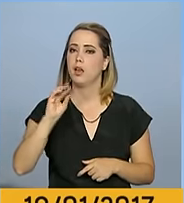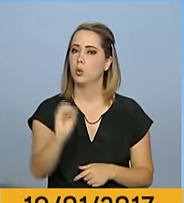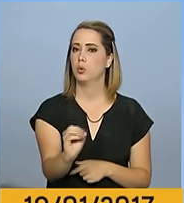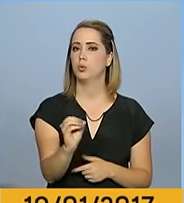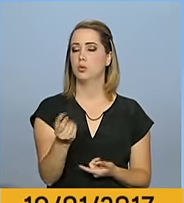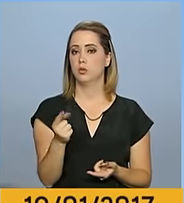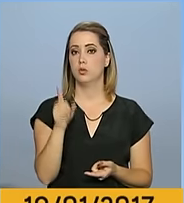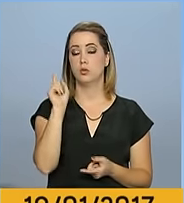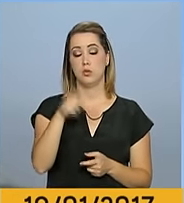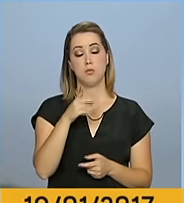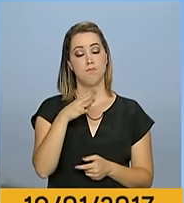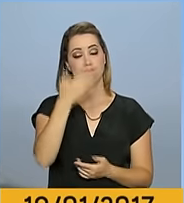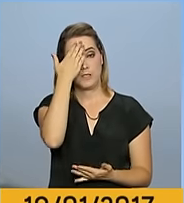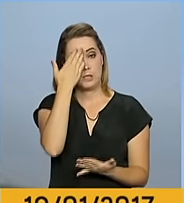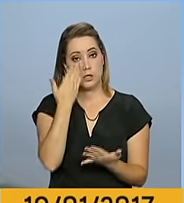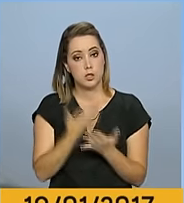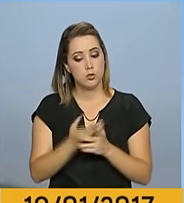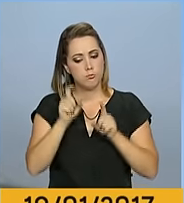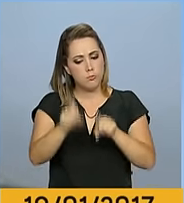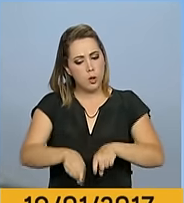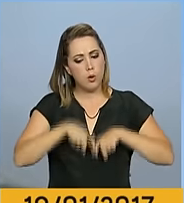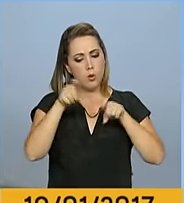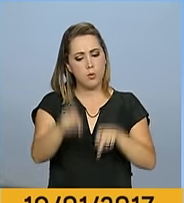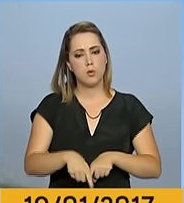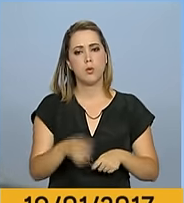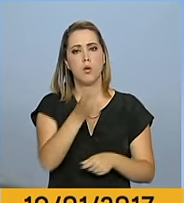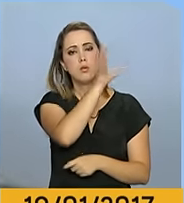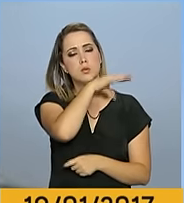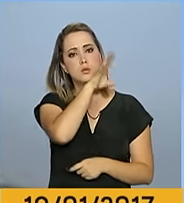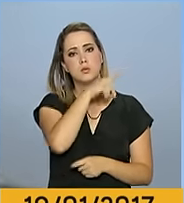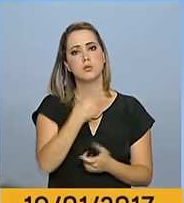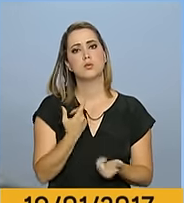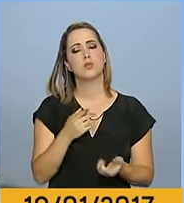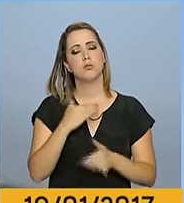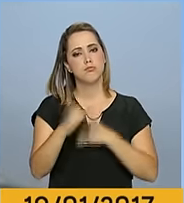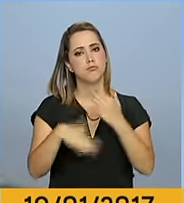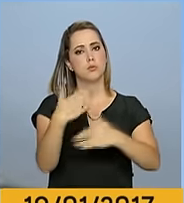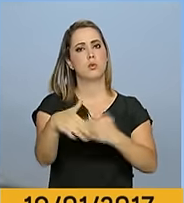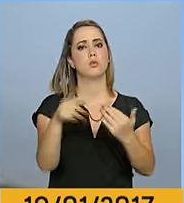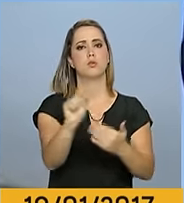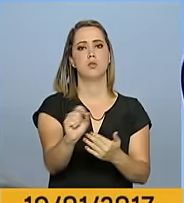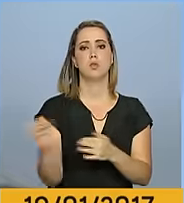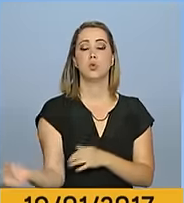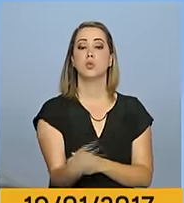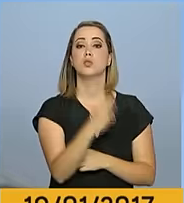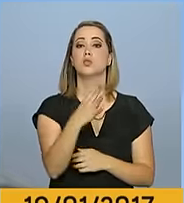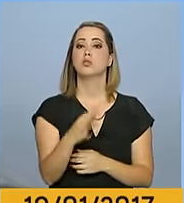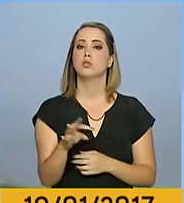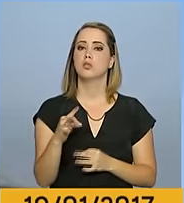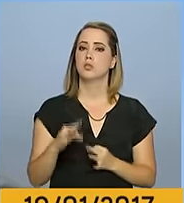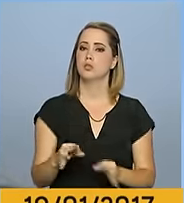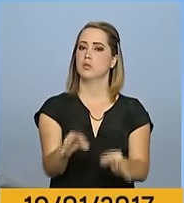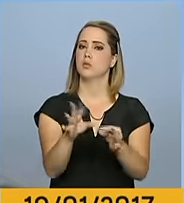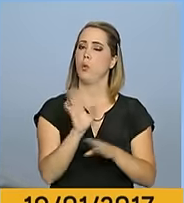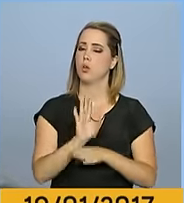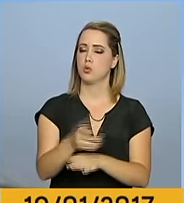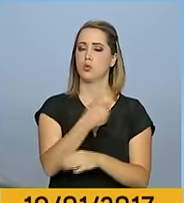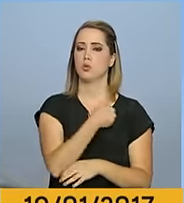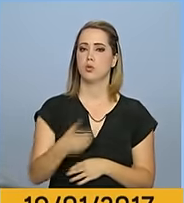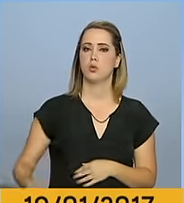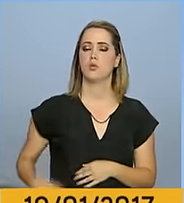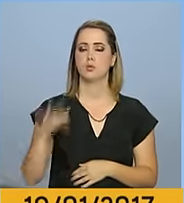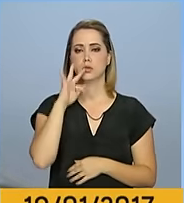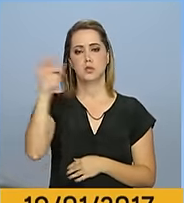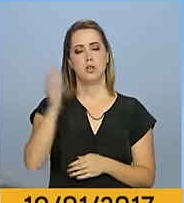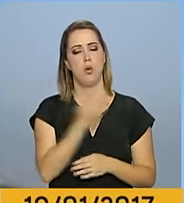certeza que o agronegócio, a agricultura em geral, a pecuária, irão cada vez mais inovar com o apoio do governo